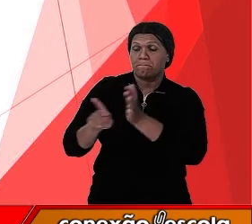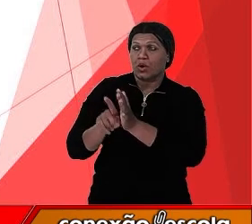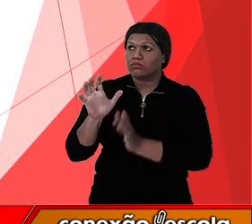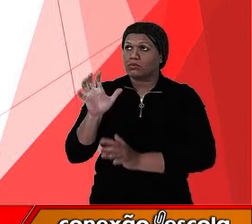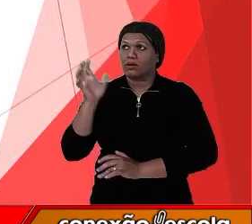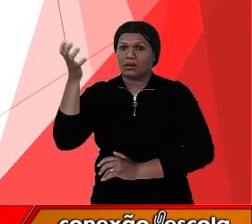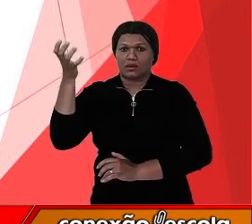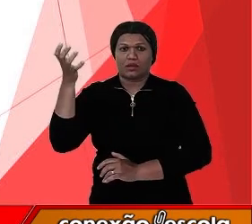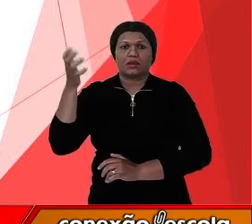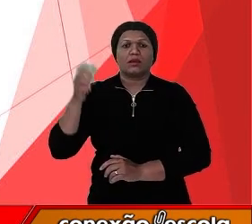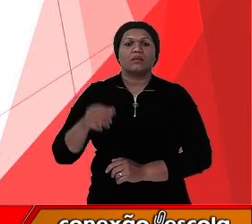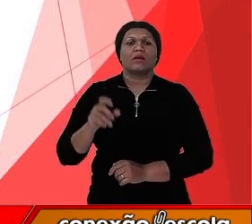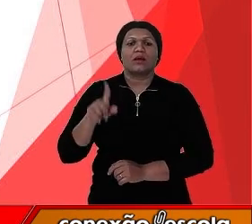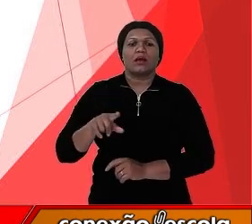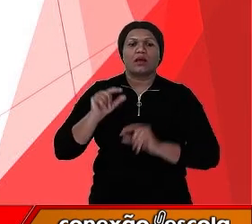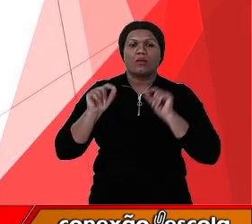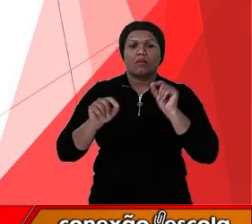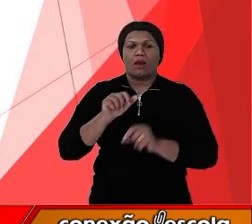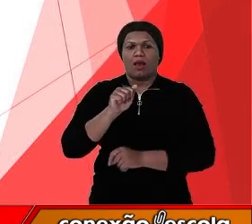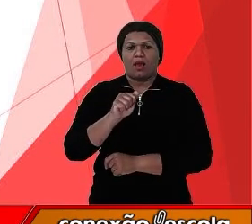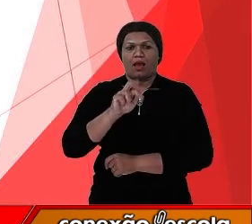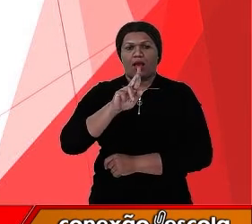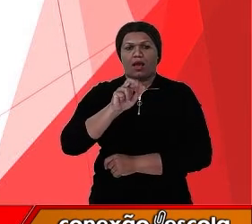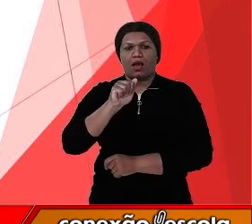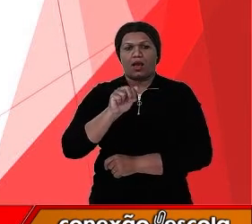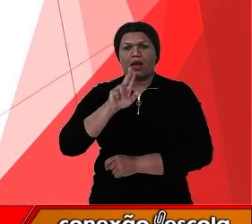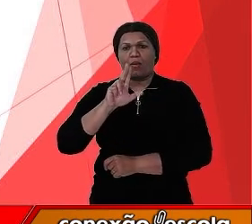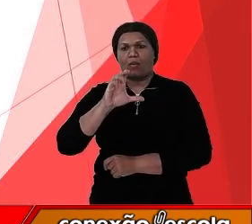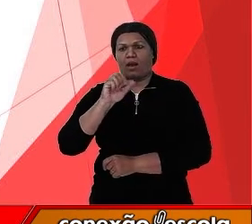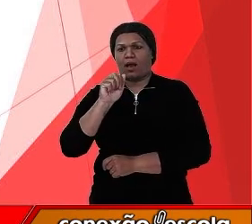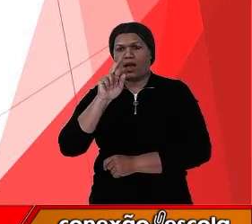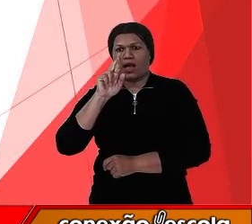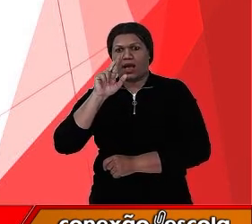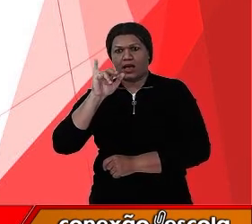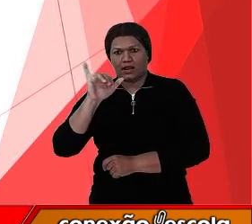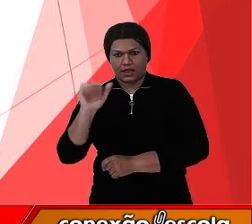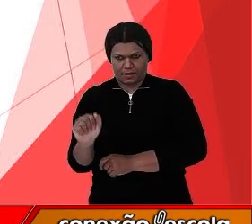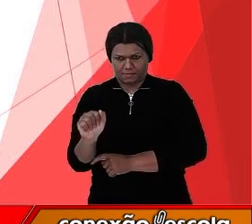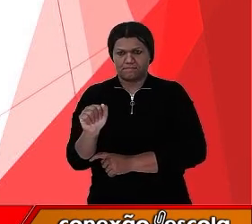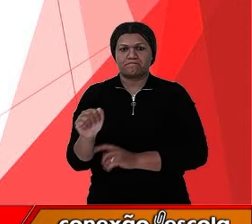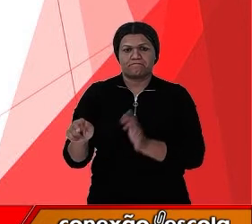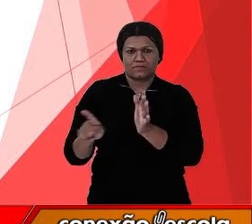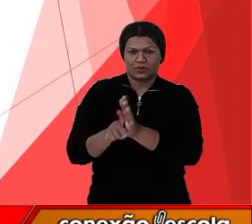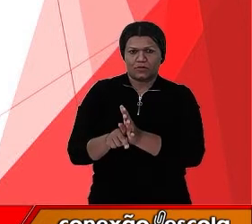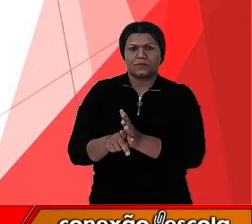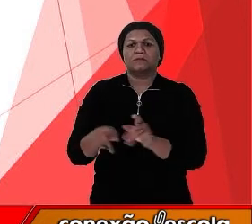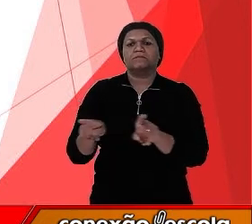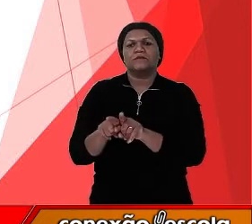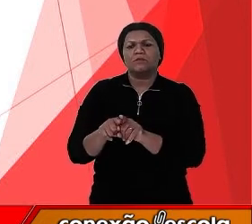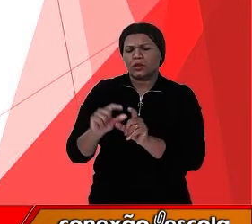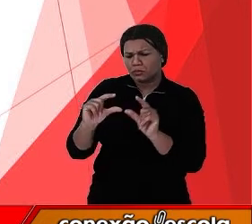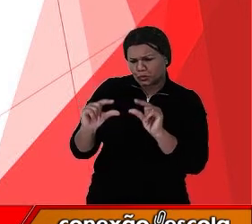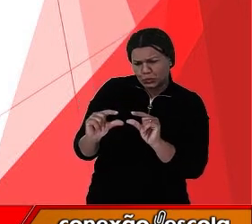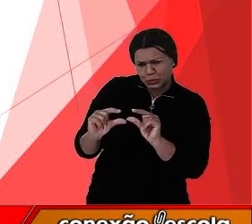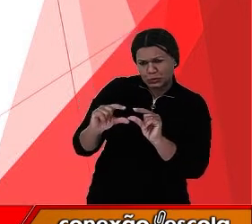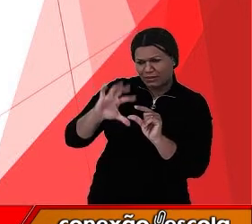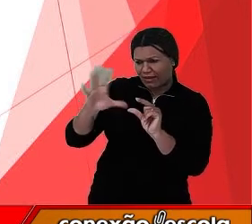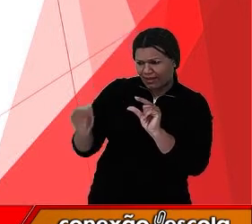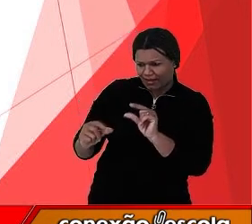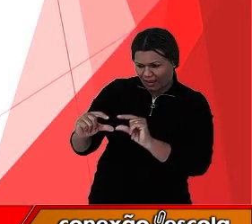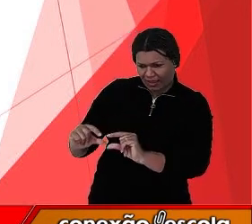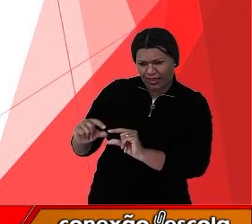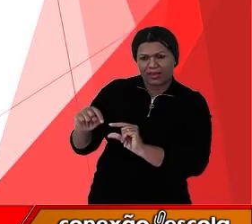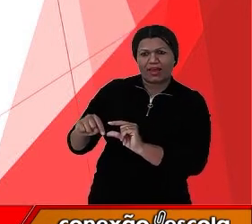da Araucária beleza O Domínio das Araucárias e nós temos aqui em